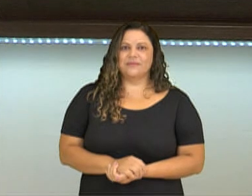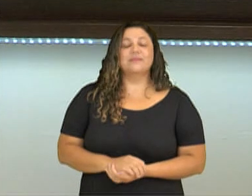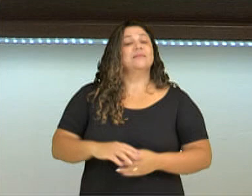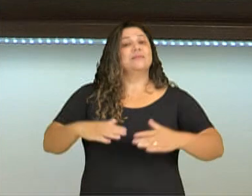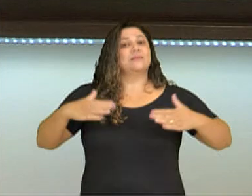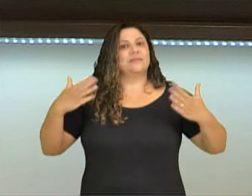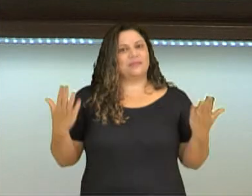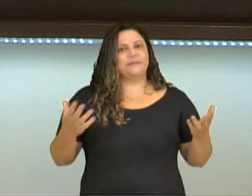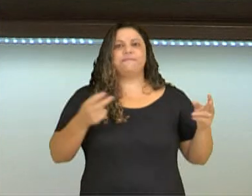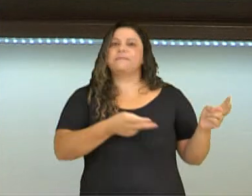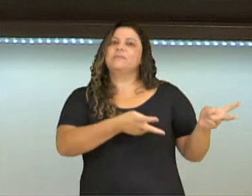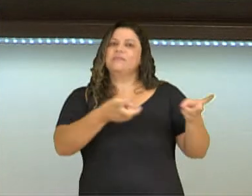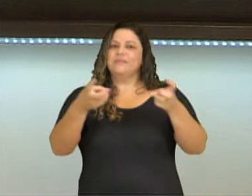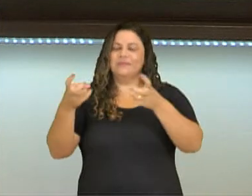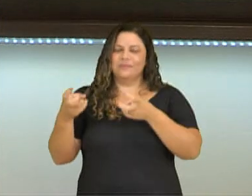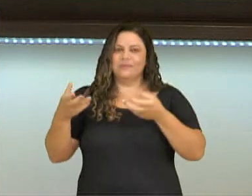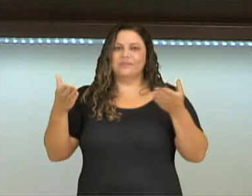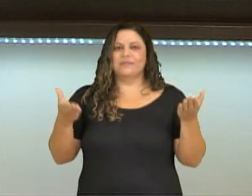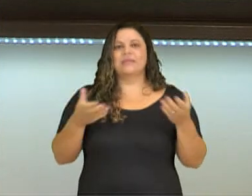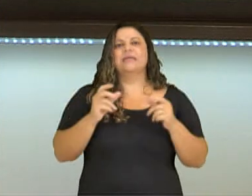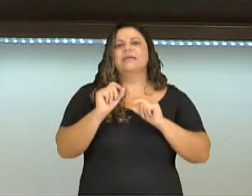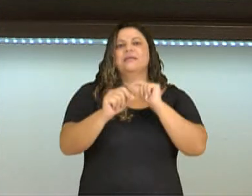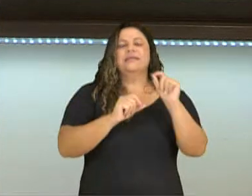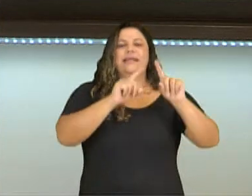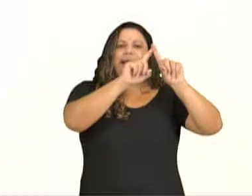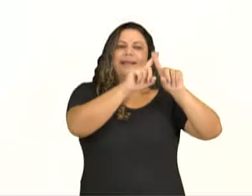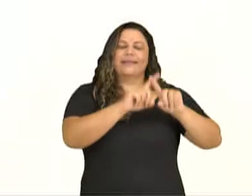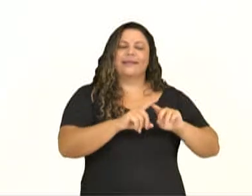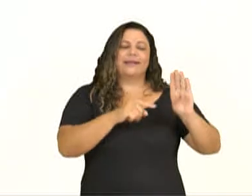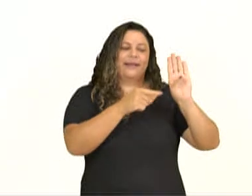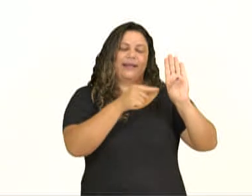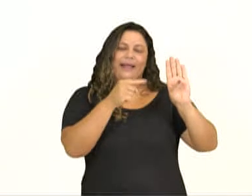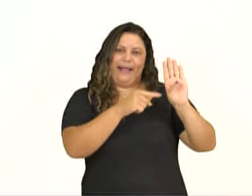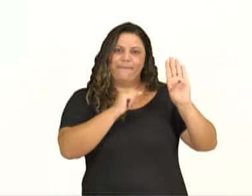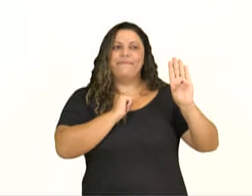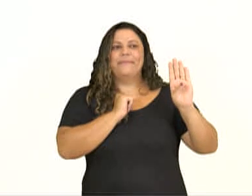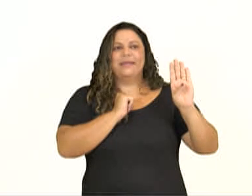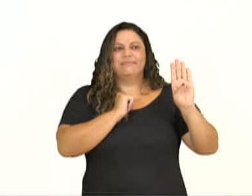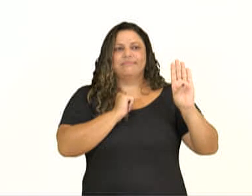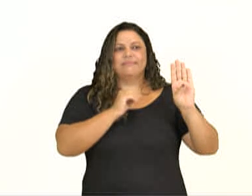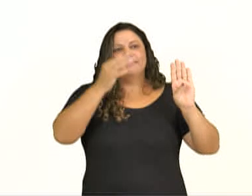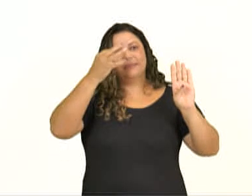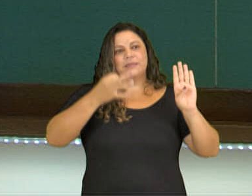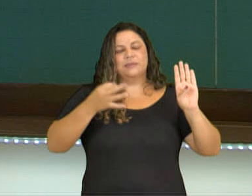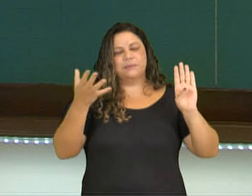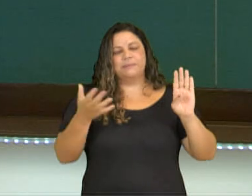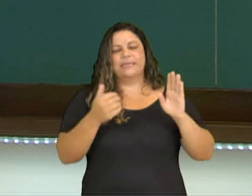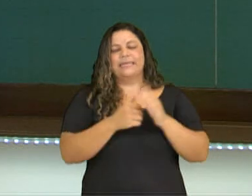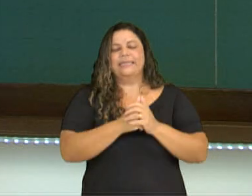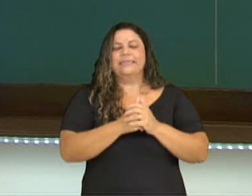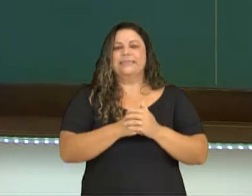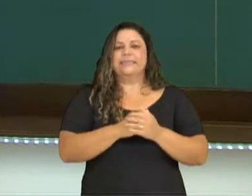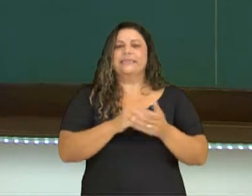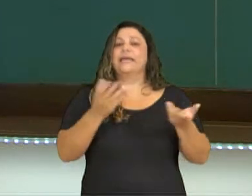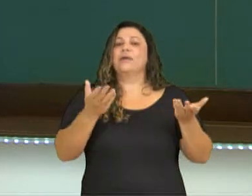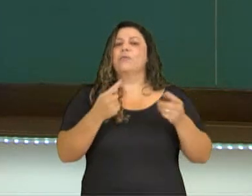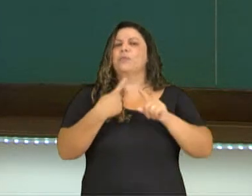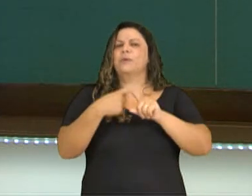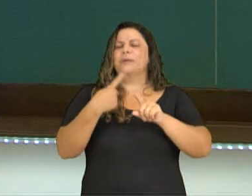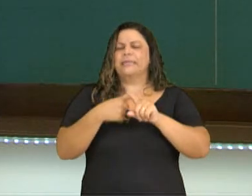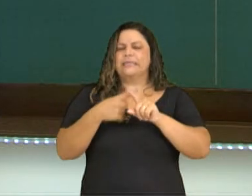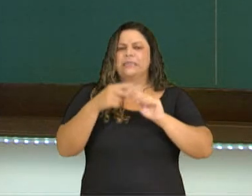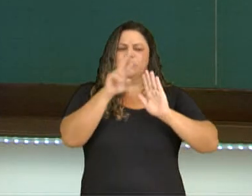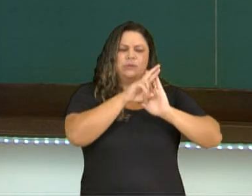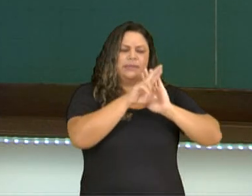Então, pessoal, observem lá que a alternativa B é a mais apropriada para esse enunciado, né? Então, quando a gente tem normas